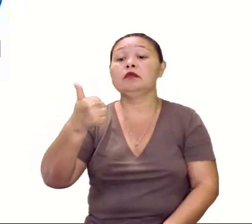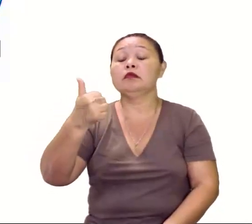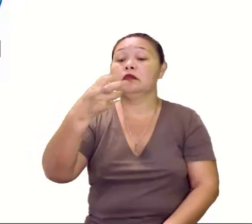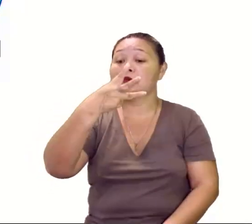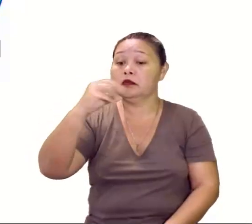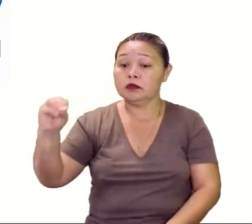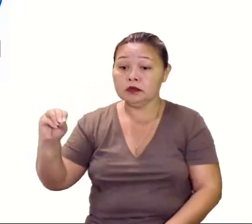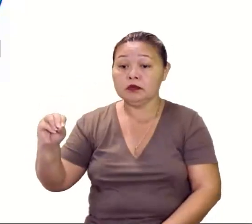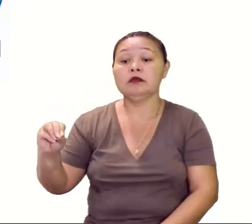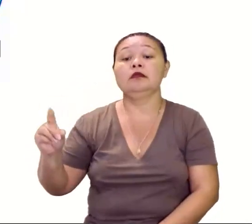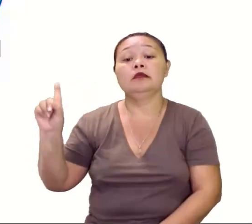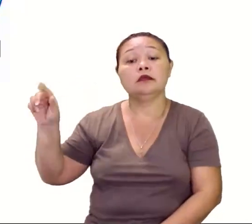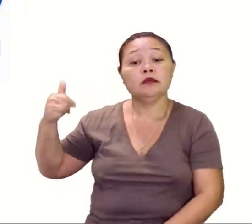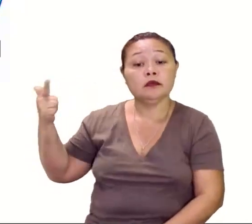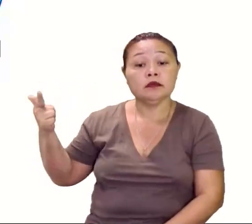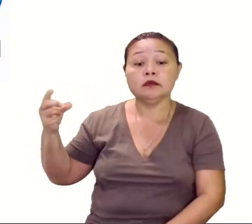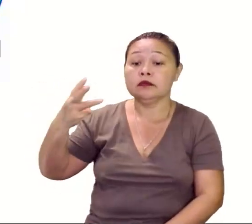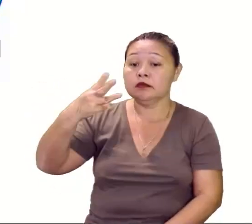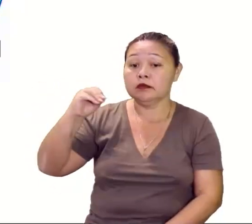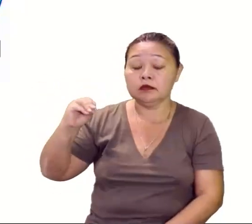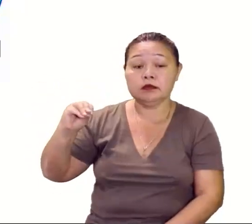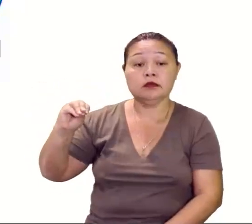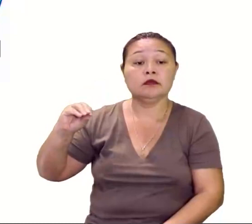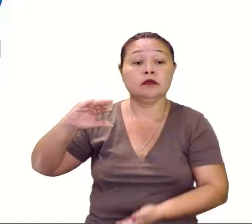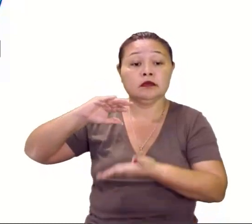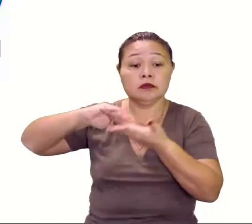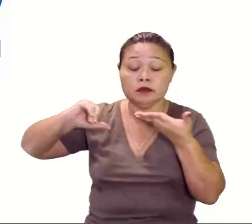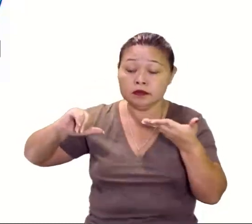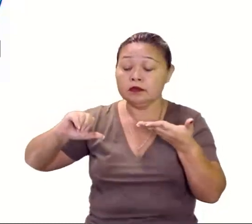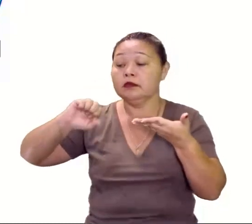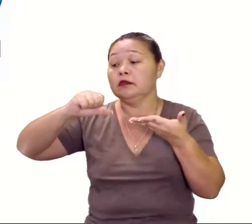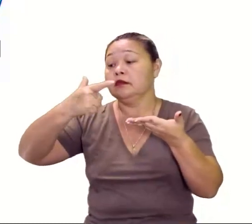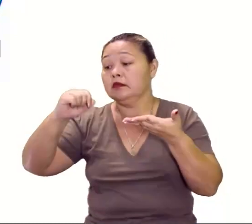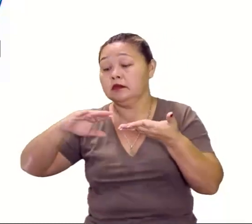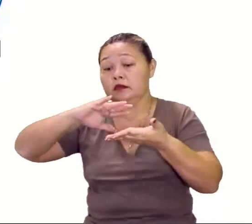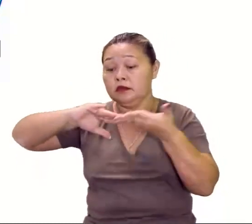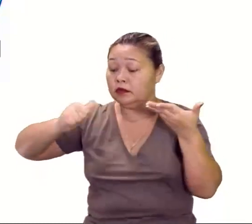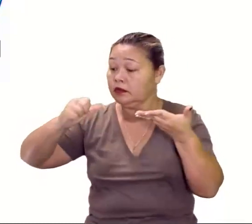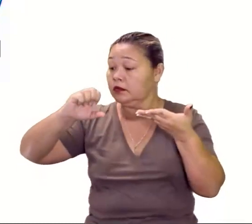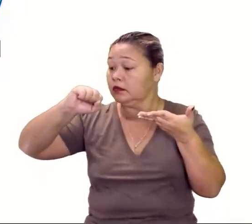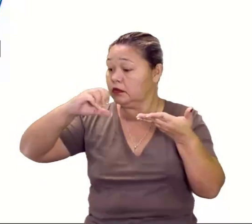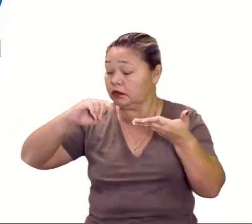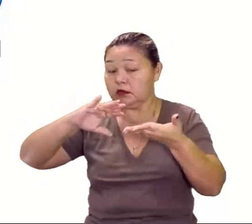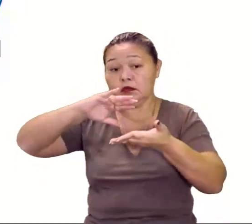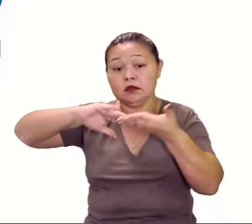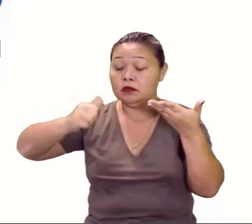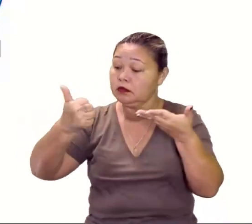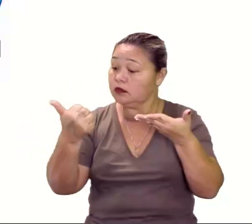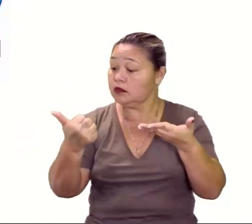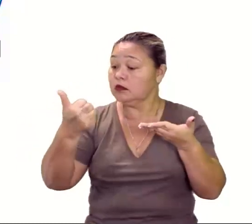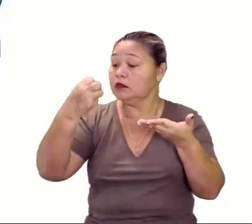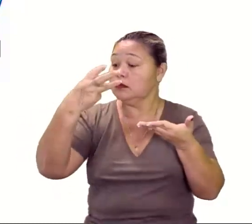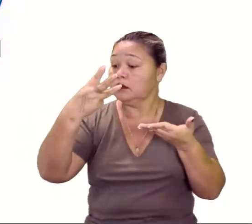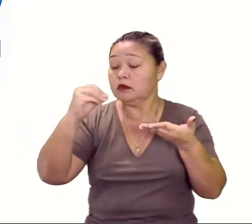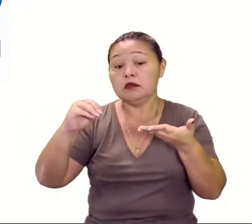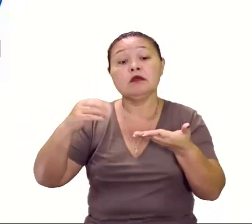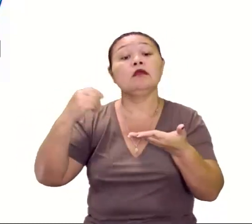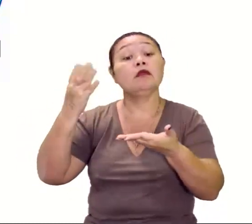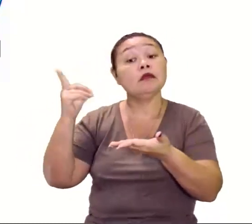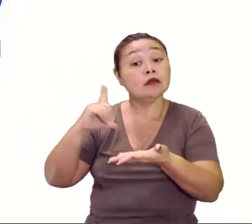200, 300. Então é 300, mas eu tenho que descontar o 20, descontar o 80, descontar o 130, sobrou?